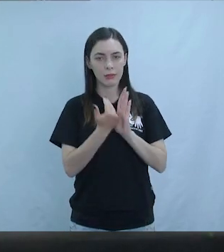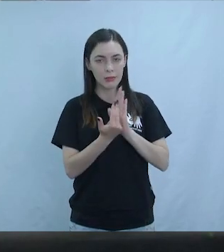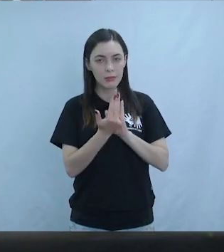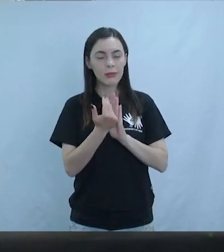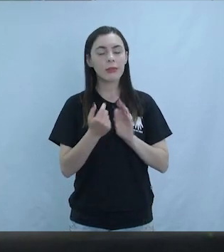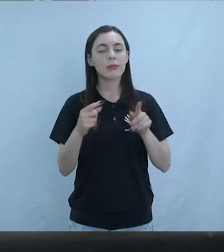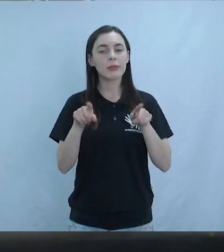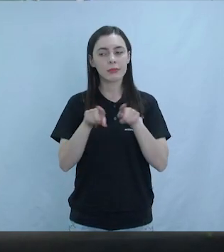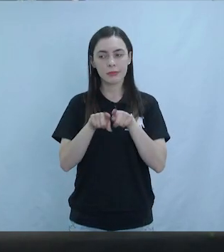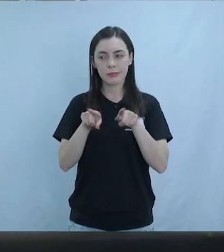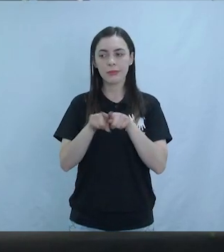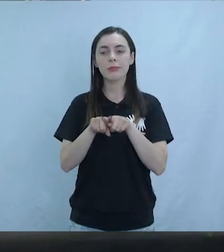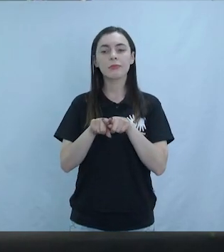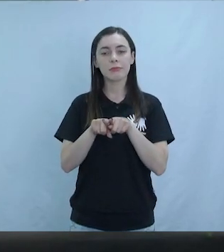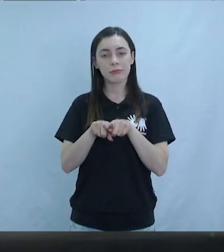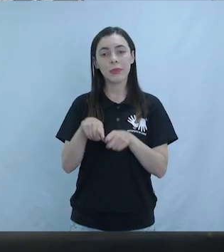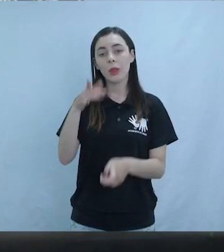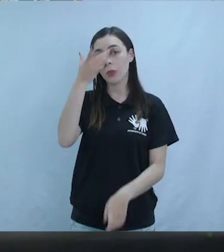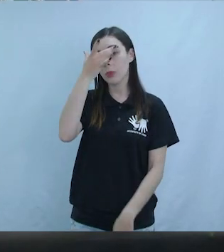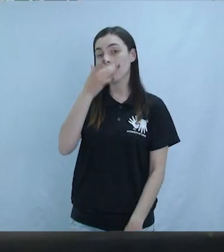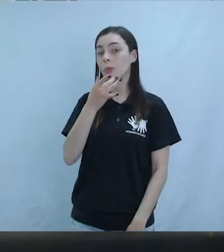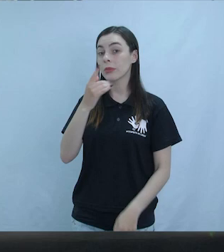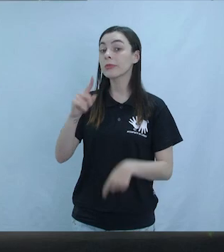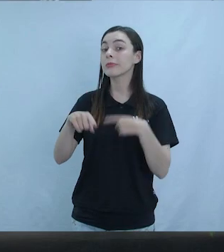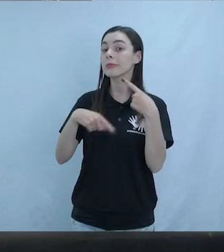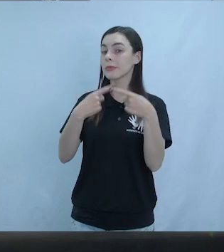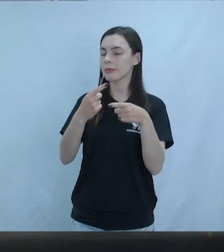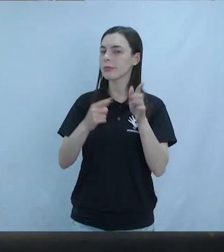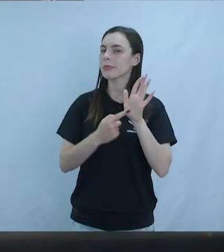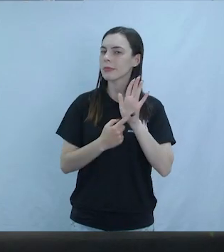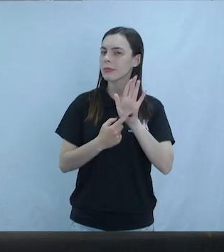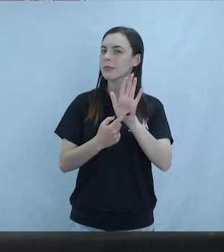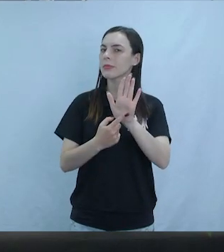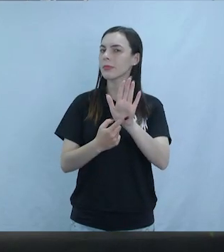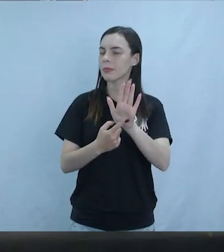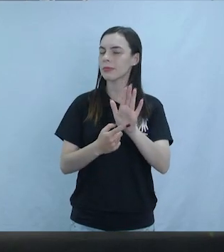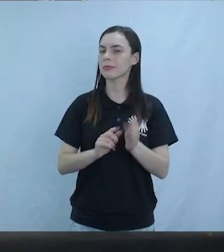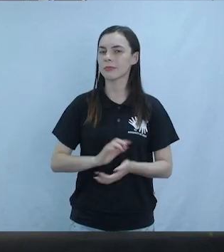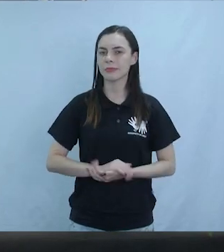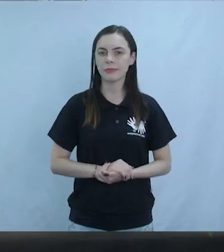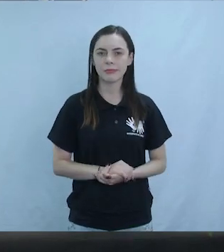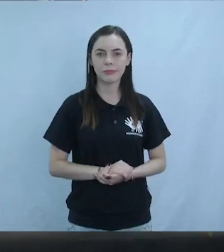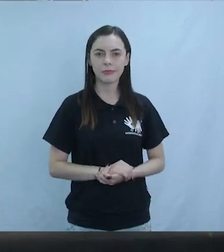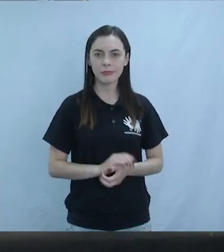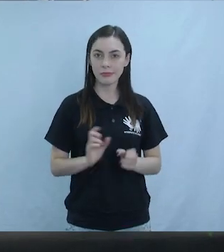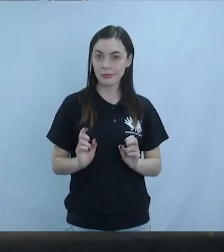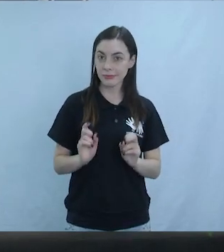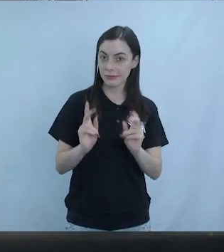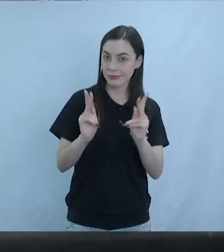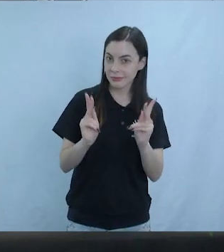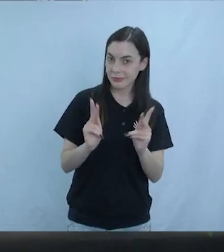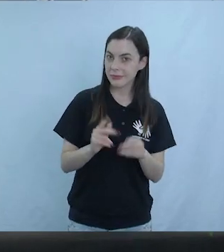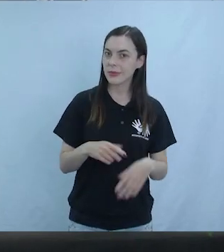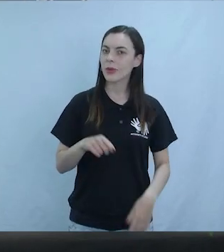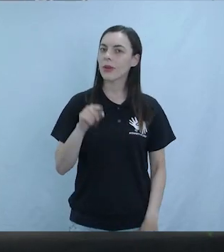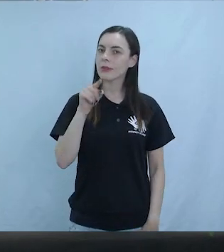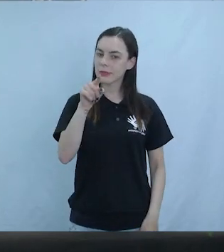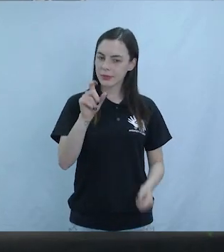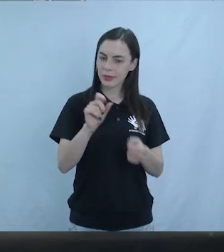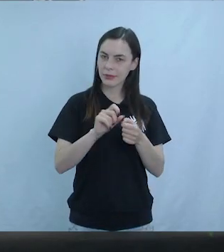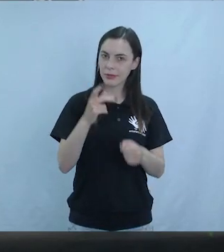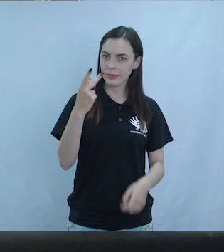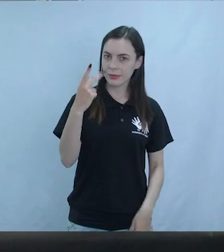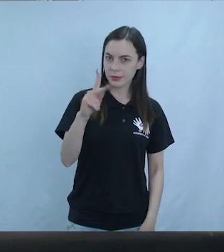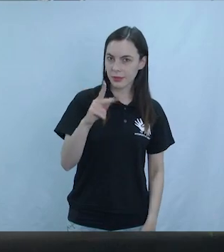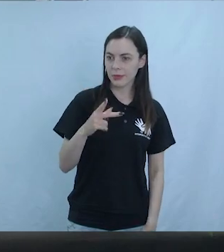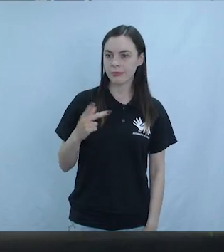o nosso desenho do nosso rosto. E daqui a pouquinho a gente vai mostrar para você como é que ficou. Ok? Então